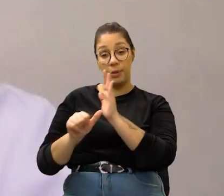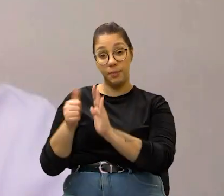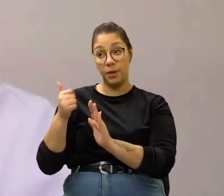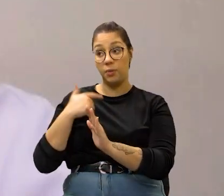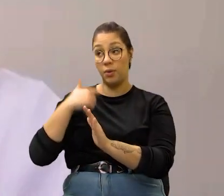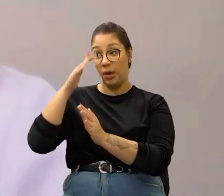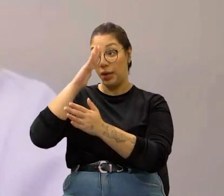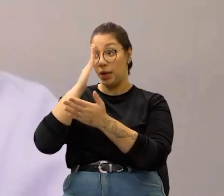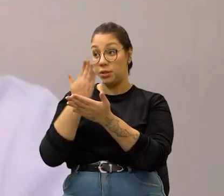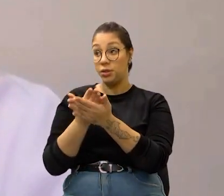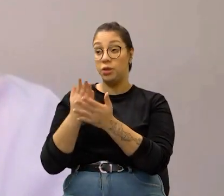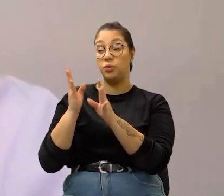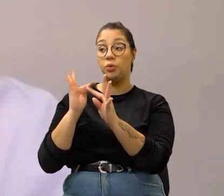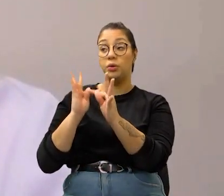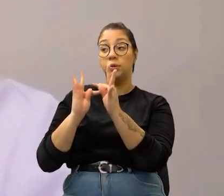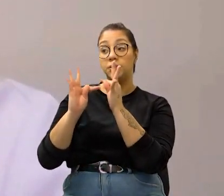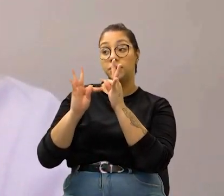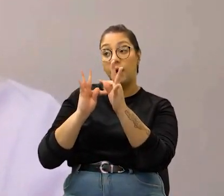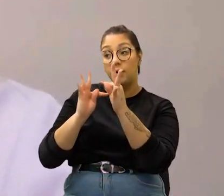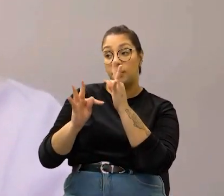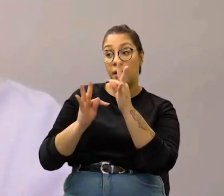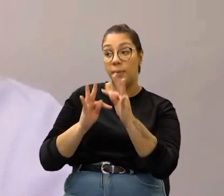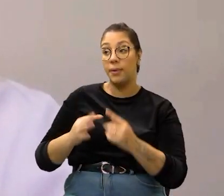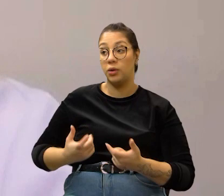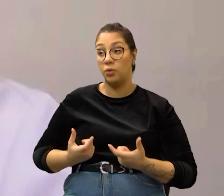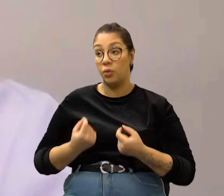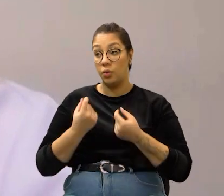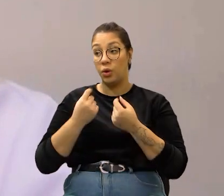Primeiro, acredito que o tratamento do